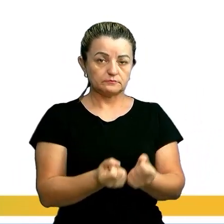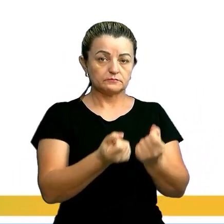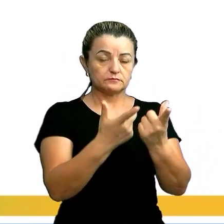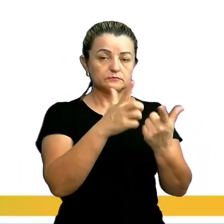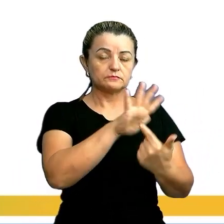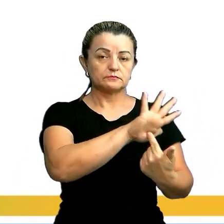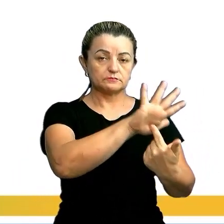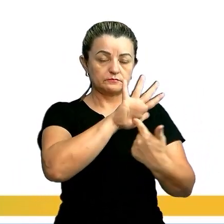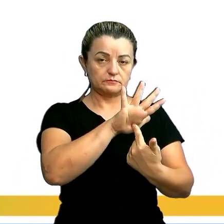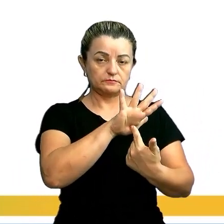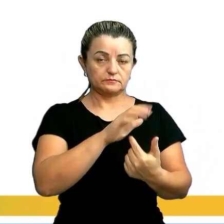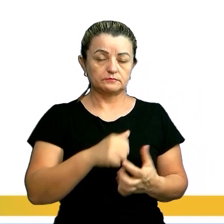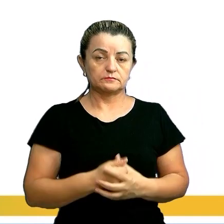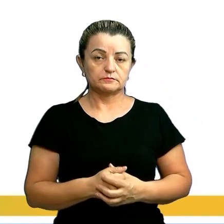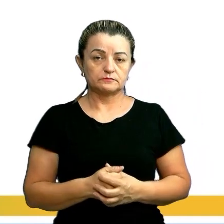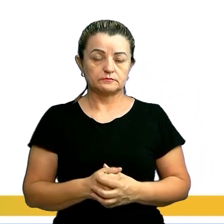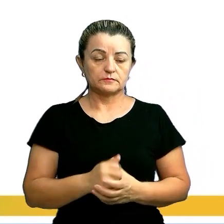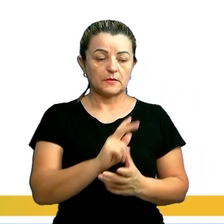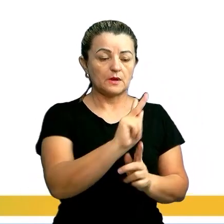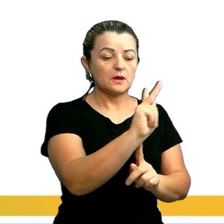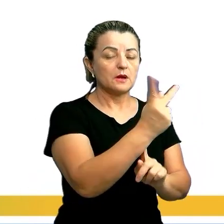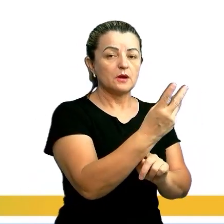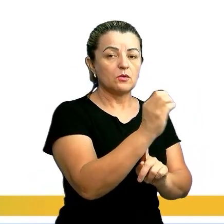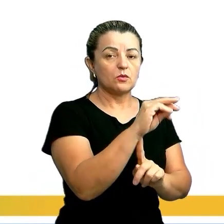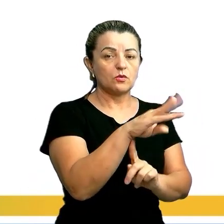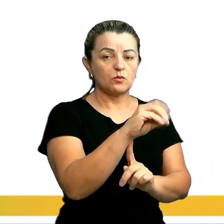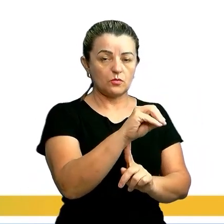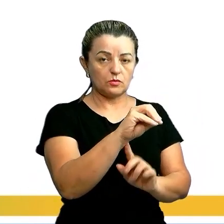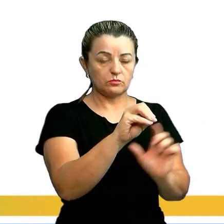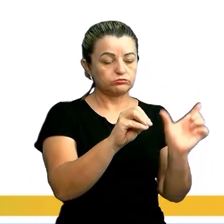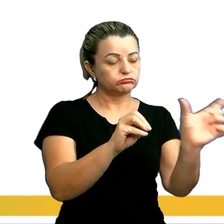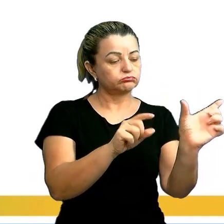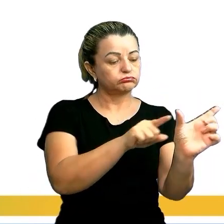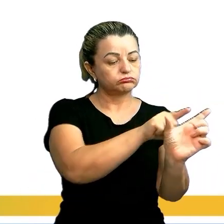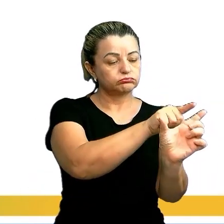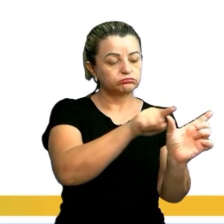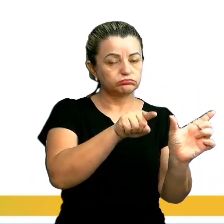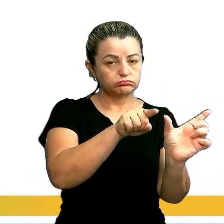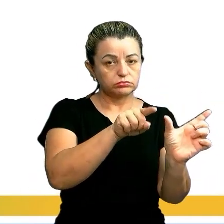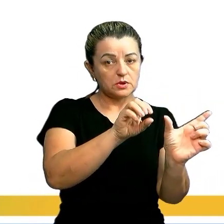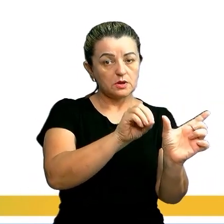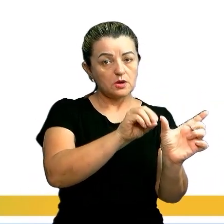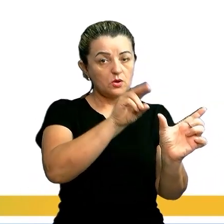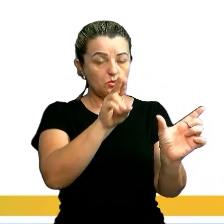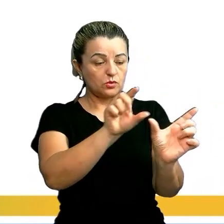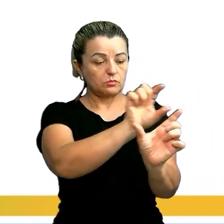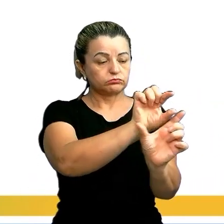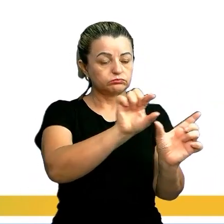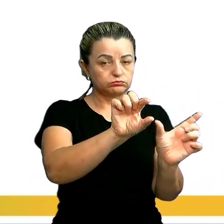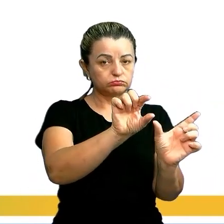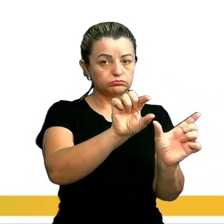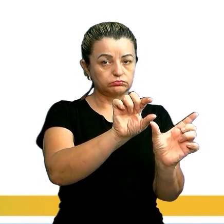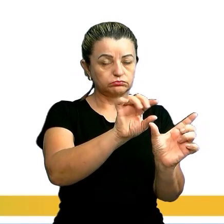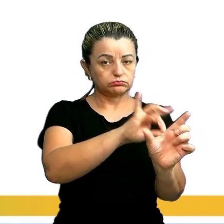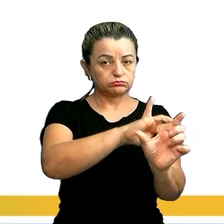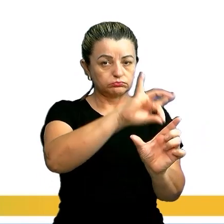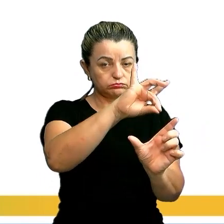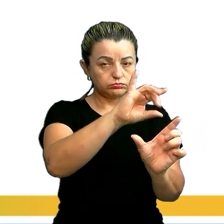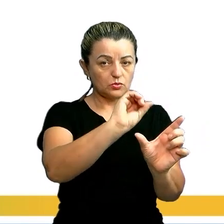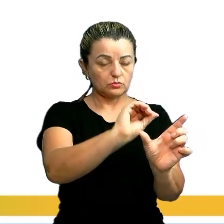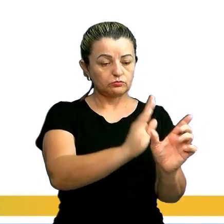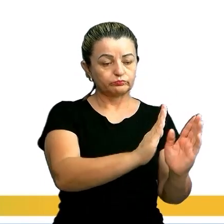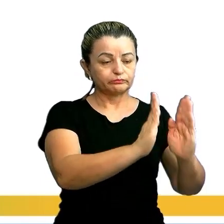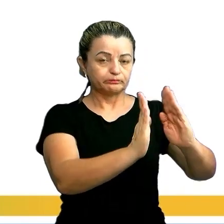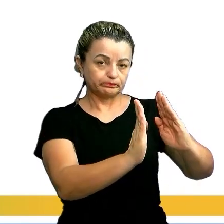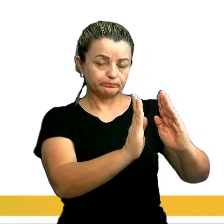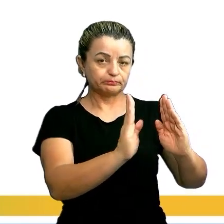destacadas, ok? Então, Homo sapiens, ou ela está sublinhada, ou ela está em negrito, ou ela está em itálico, mas ela